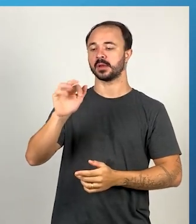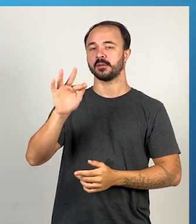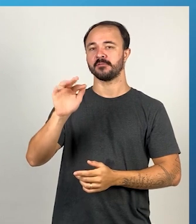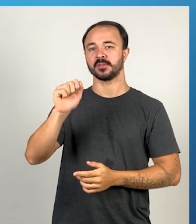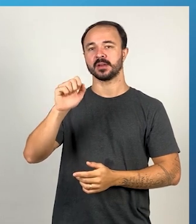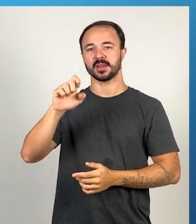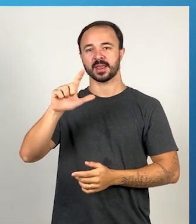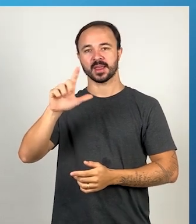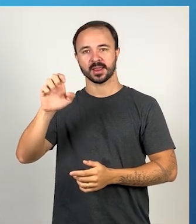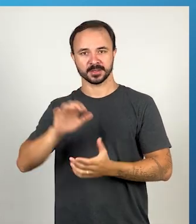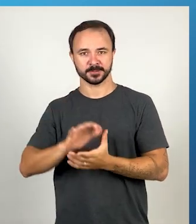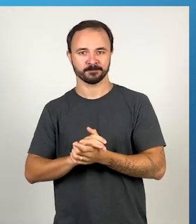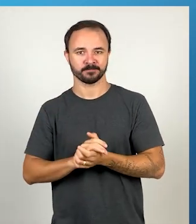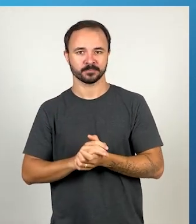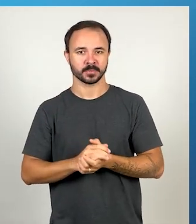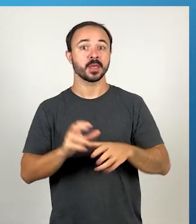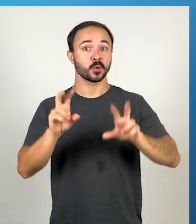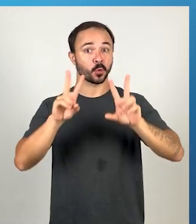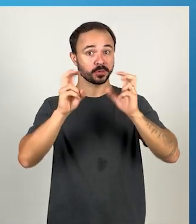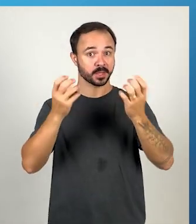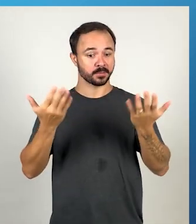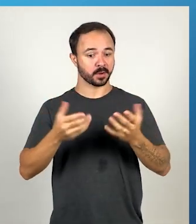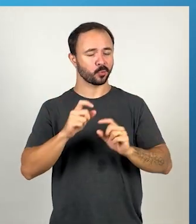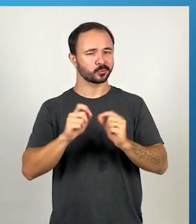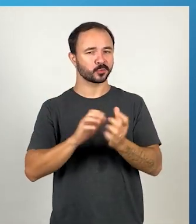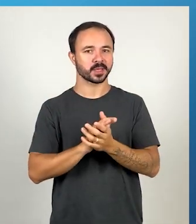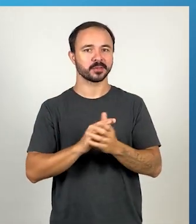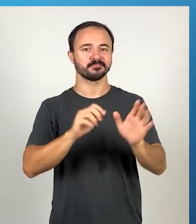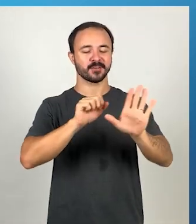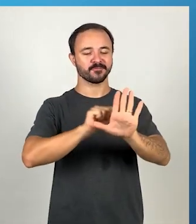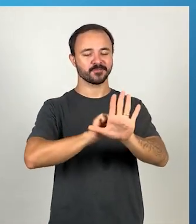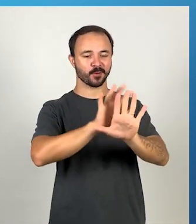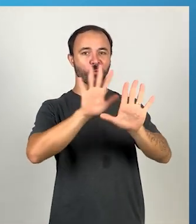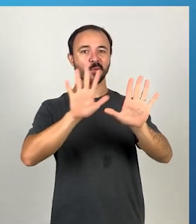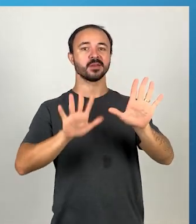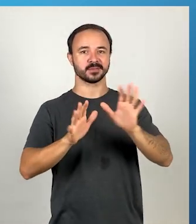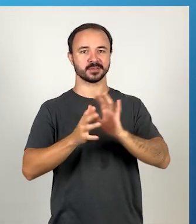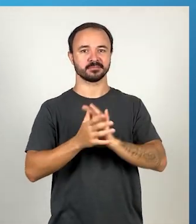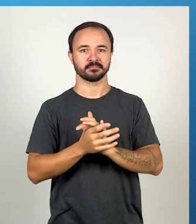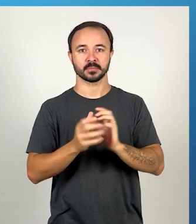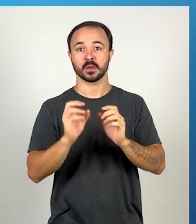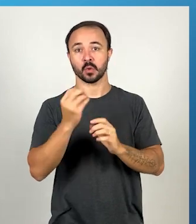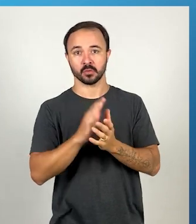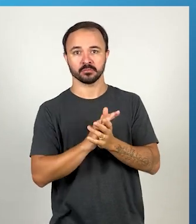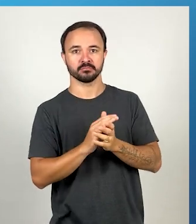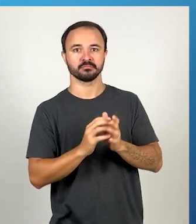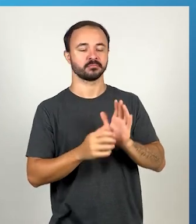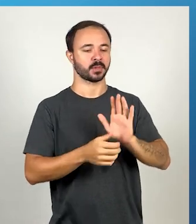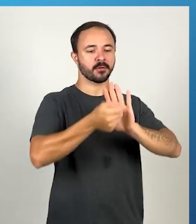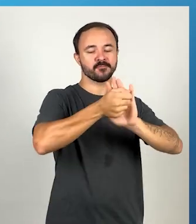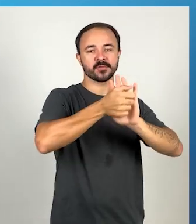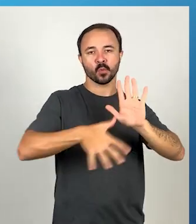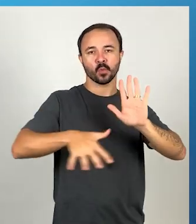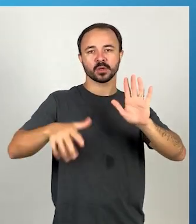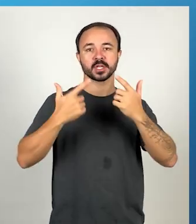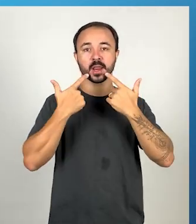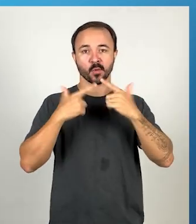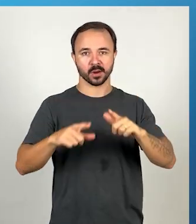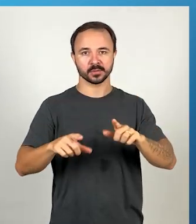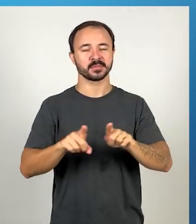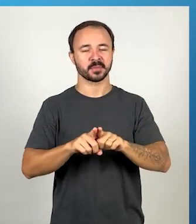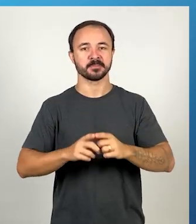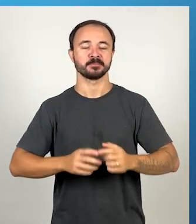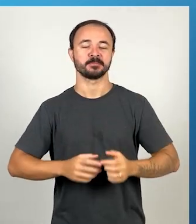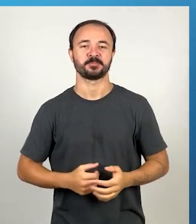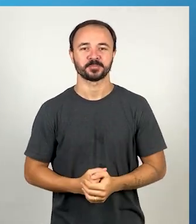hoje vamos estudar as figuras de linguagem. Também conhecidas como figuras de estilo, essas ferramentas são